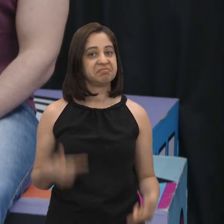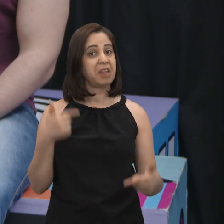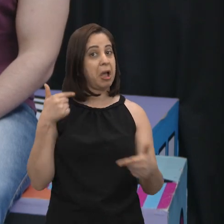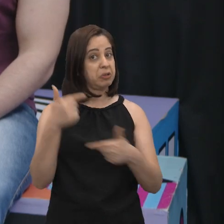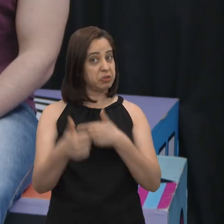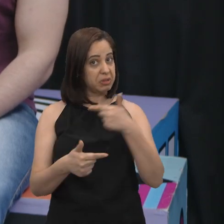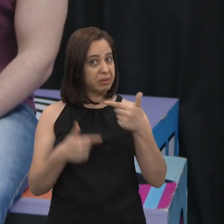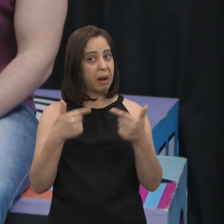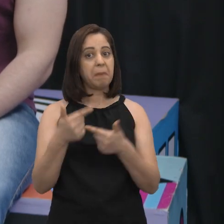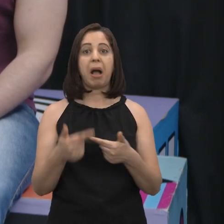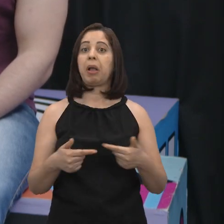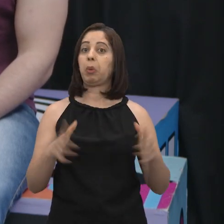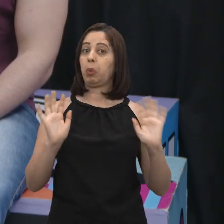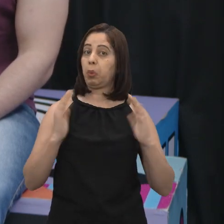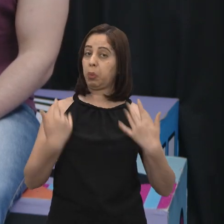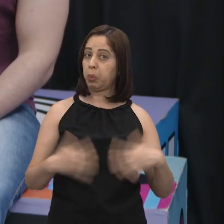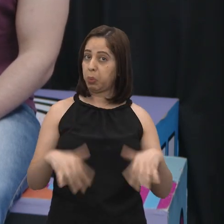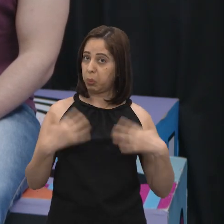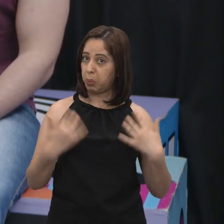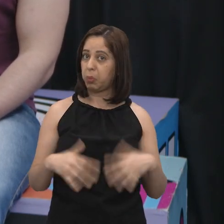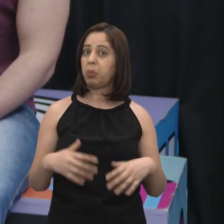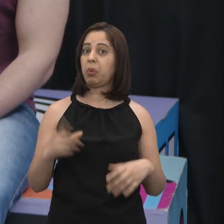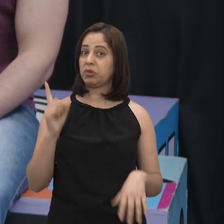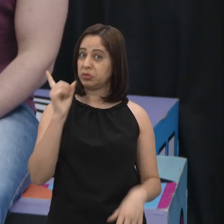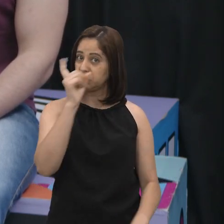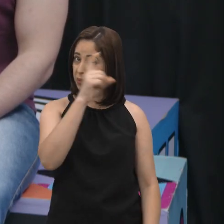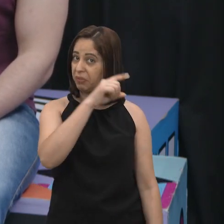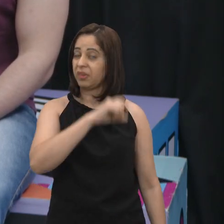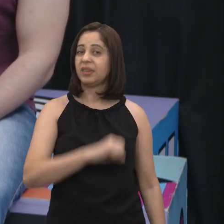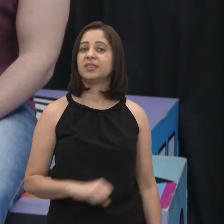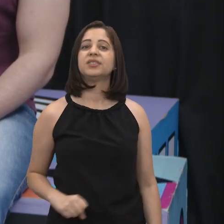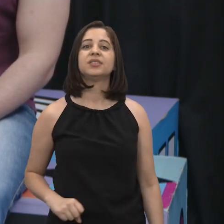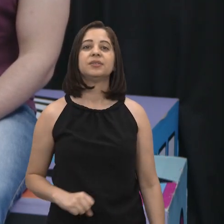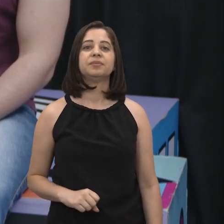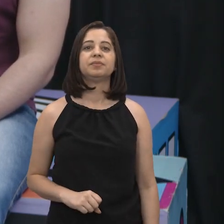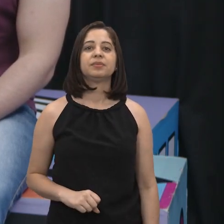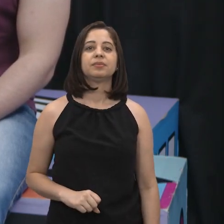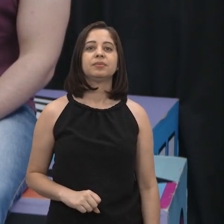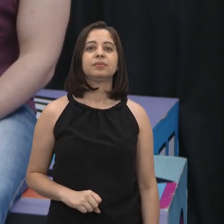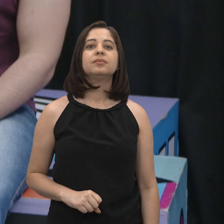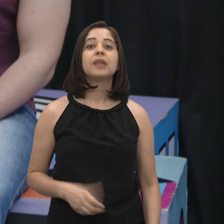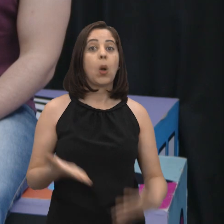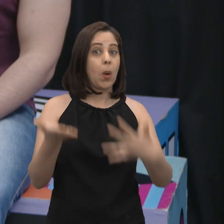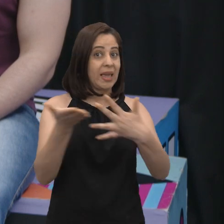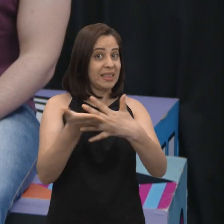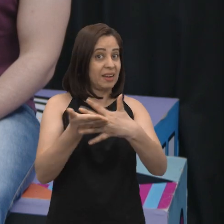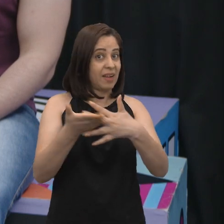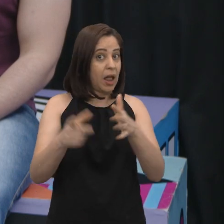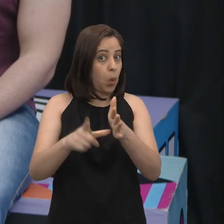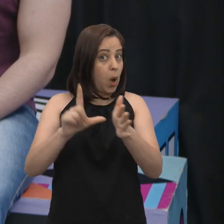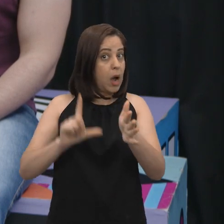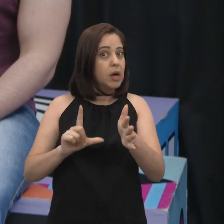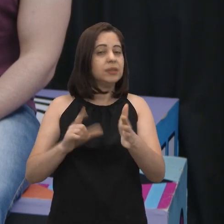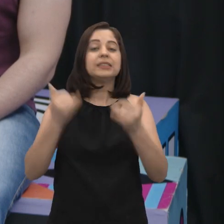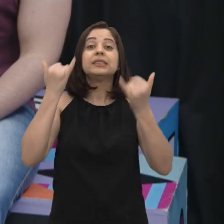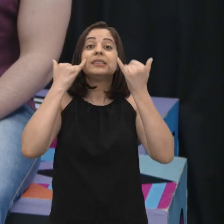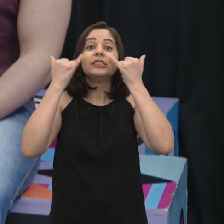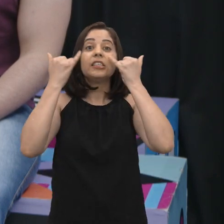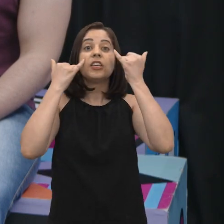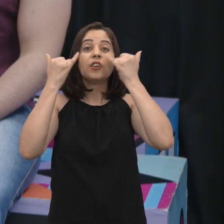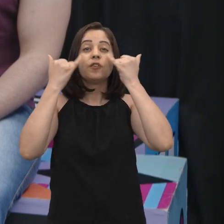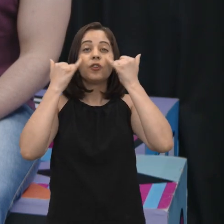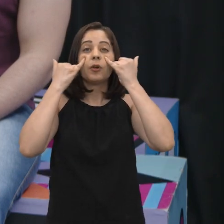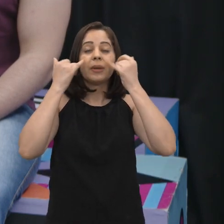Trabalho complexo, né, Thiago? A gente vê que ainda tem muita coisa para a gente falar hoje aqui. Com certeza. Mas, galera, antes de ir para o intervalo, tenho informação